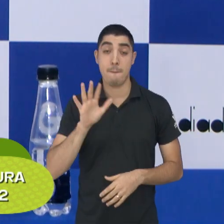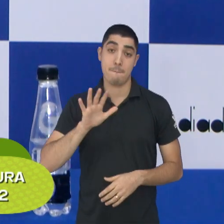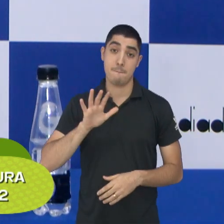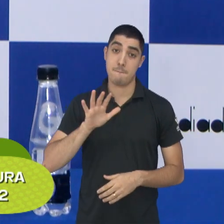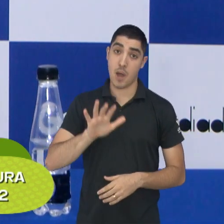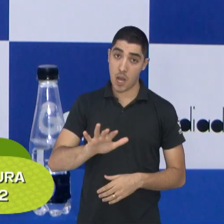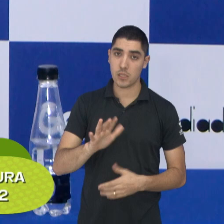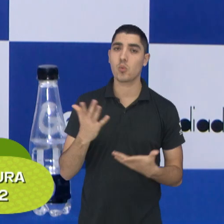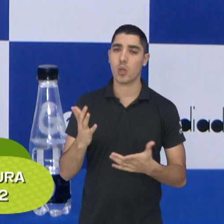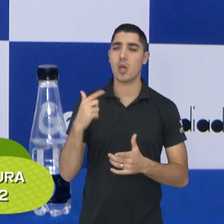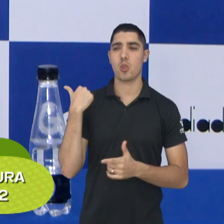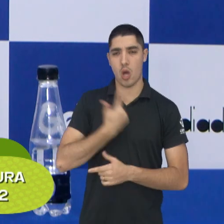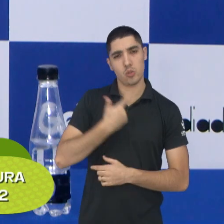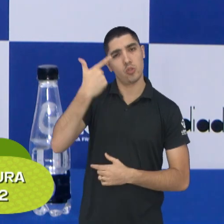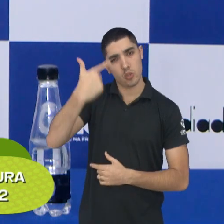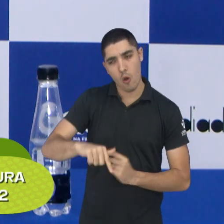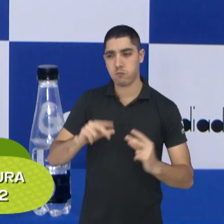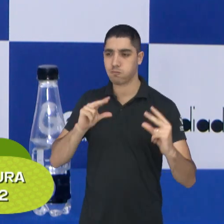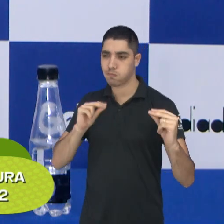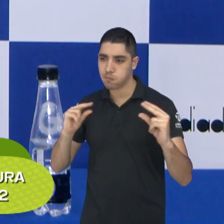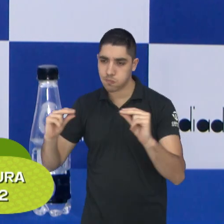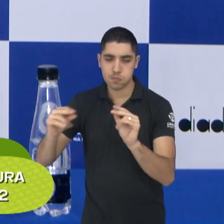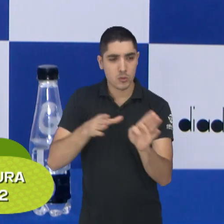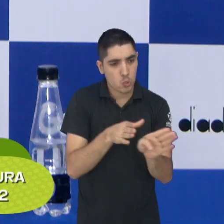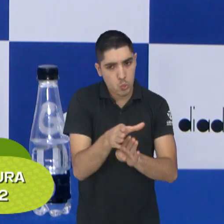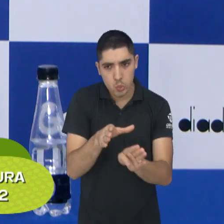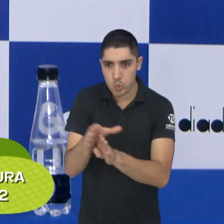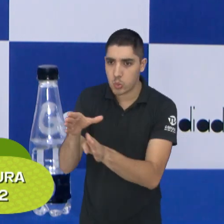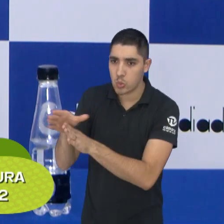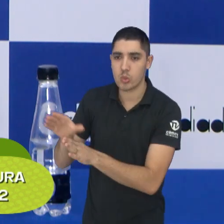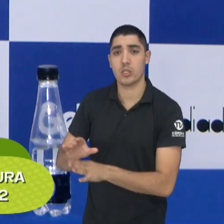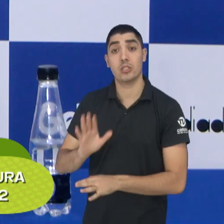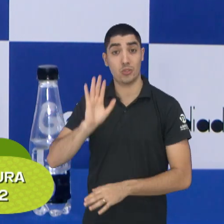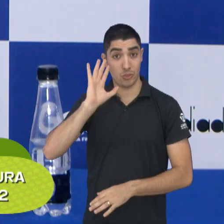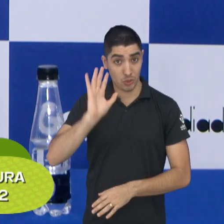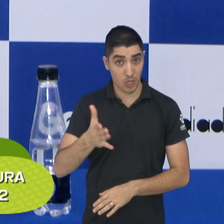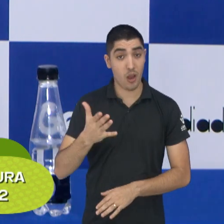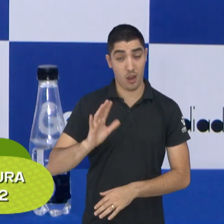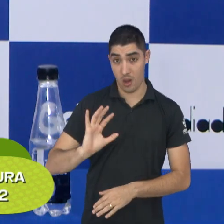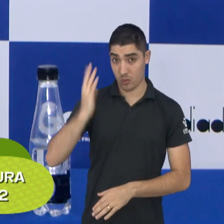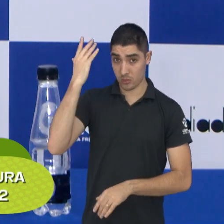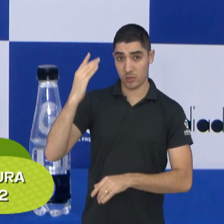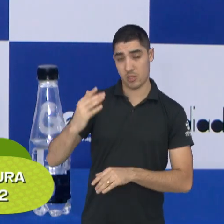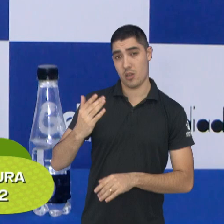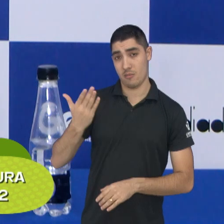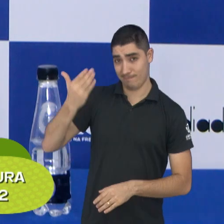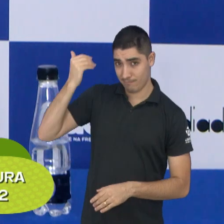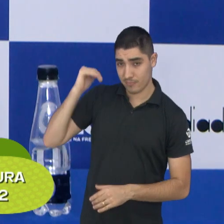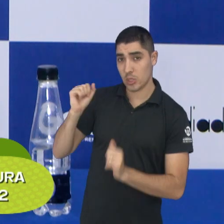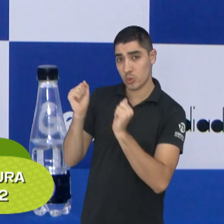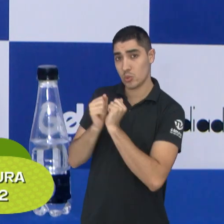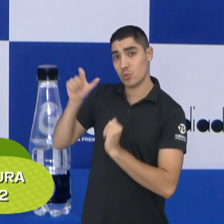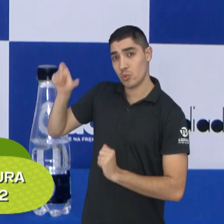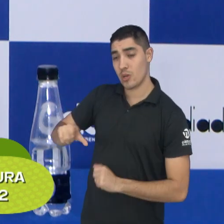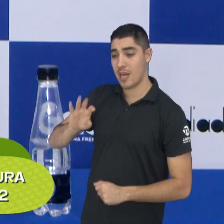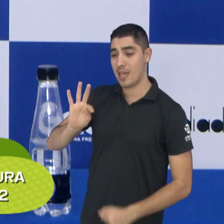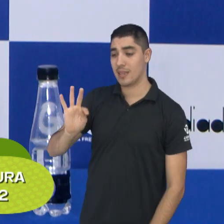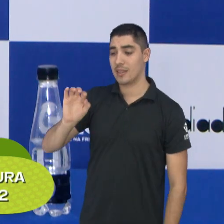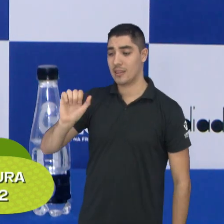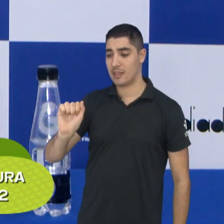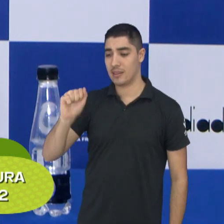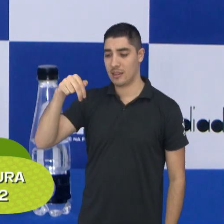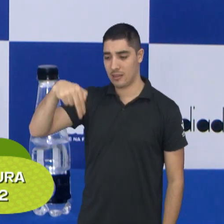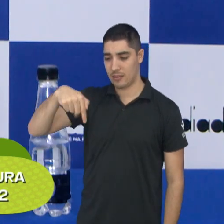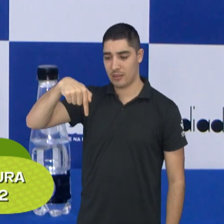gente vai conversar de novo. Aí já tinha acontecido uma vez aqui com o Tanque, né? E a gente já tinha passado, até